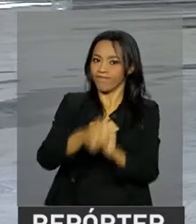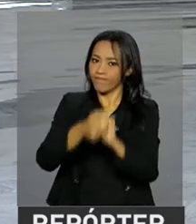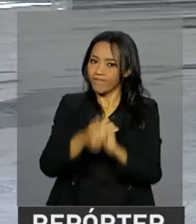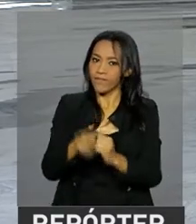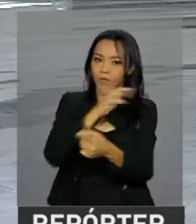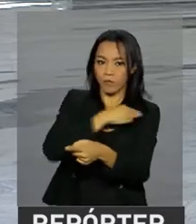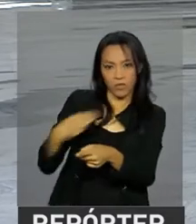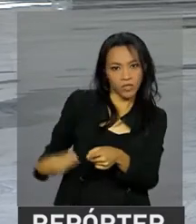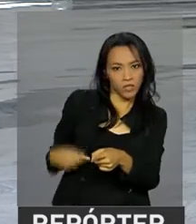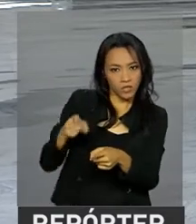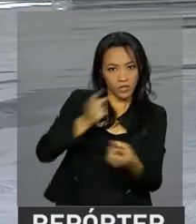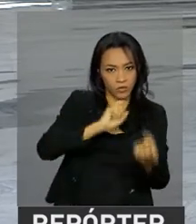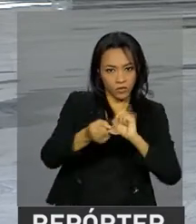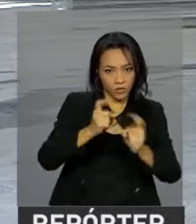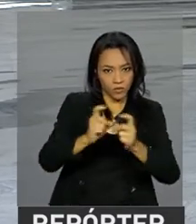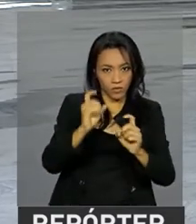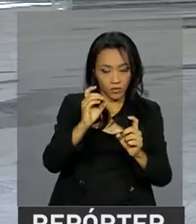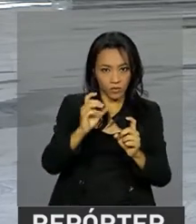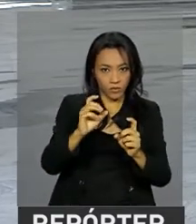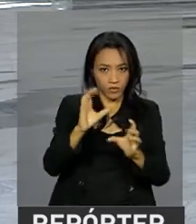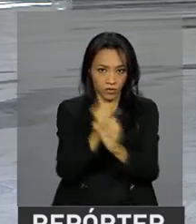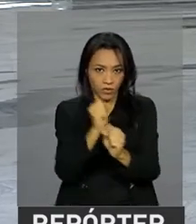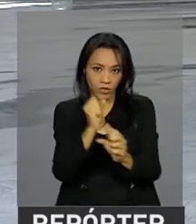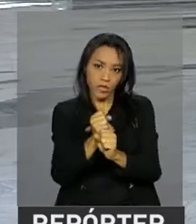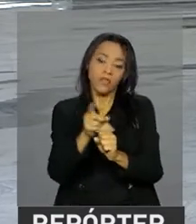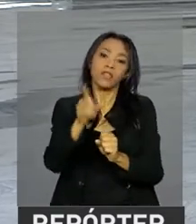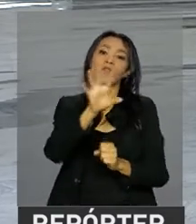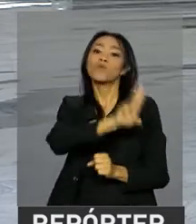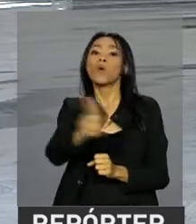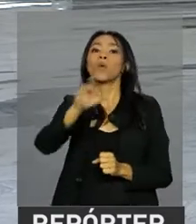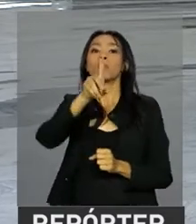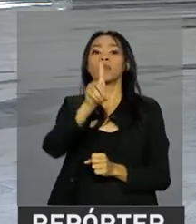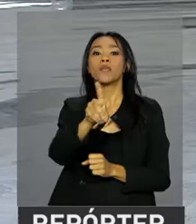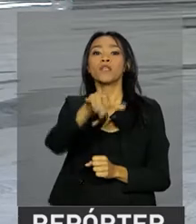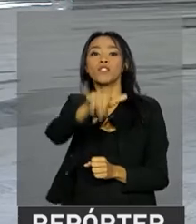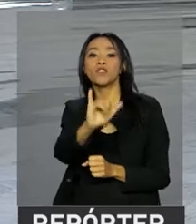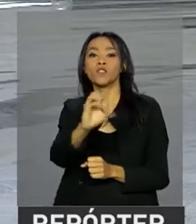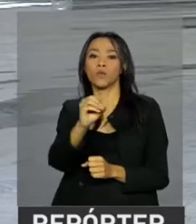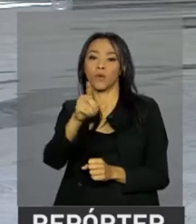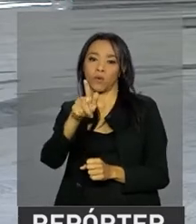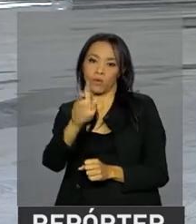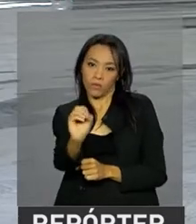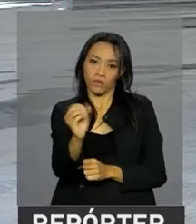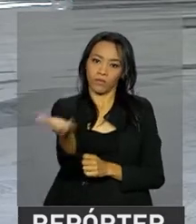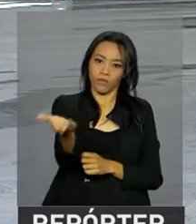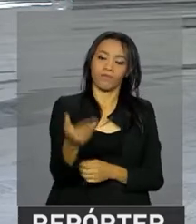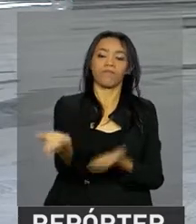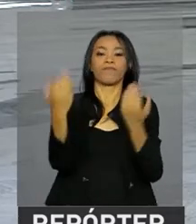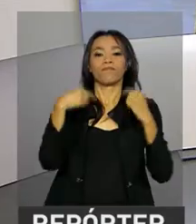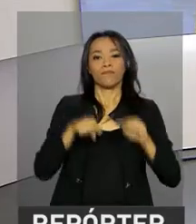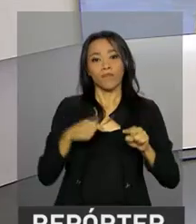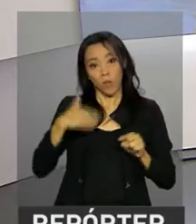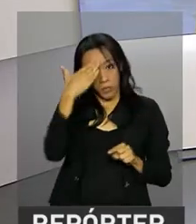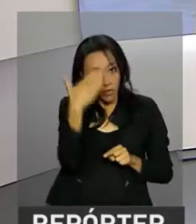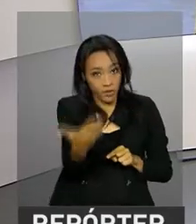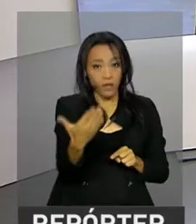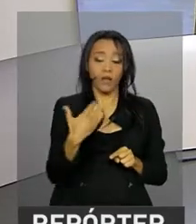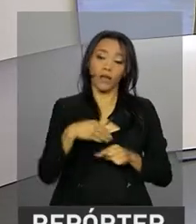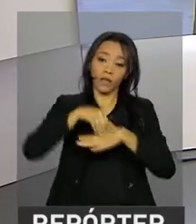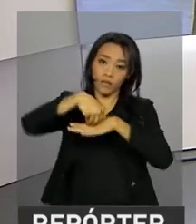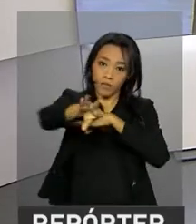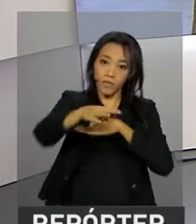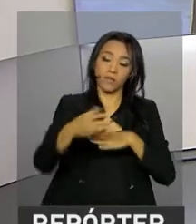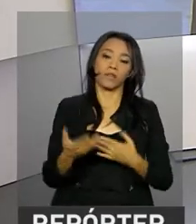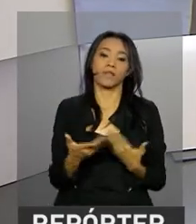do Planejamento, o ministro Diogo Oliveira, que foi efetivado no cargo. Eu volto com você, Leandro. Tá ok, João. Obrigado pelas suas informações aí do